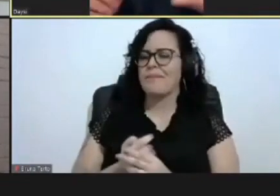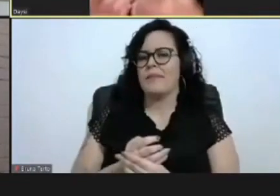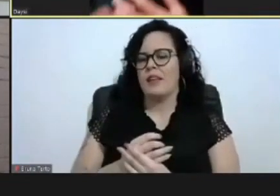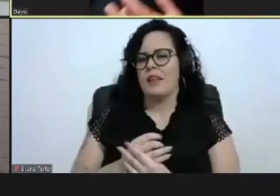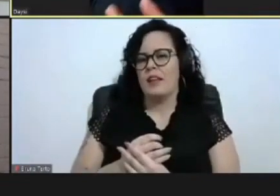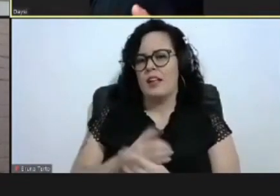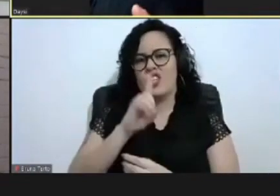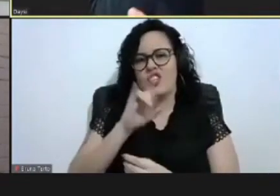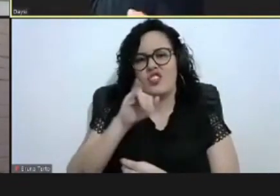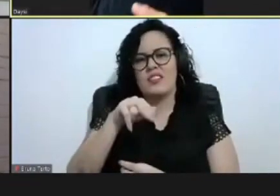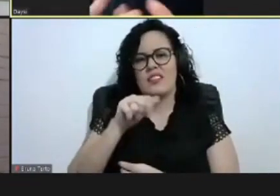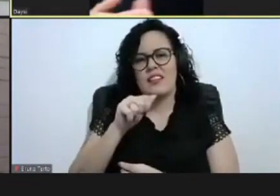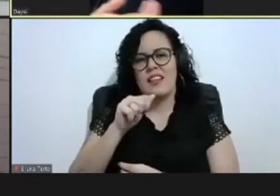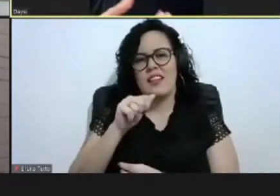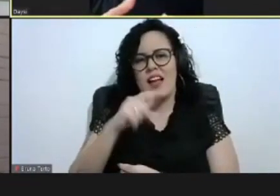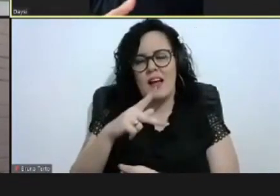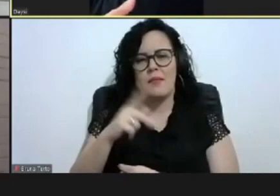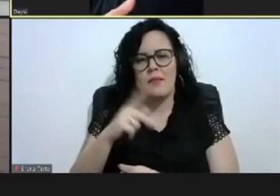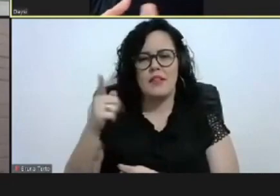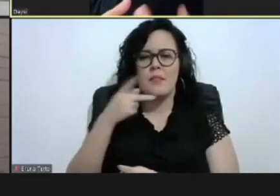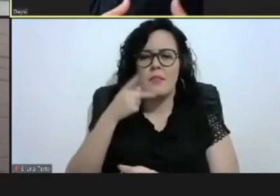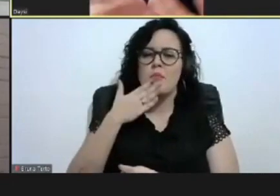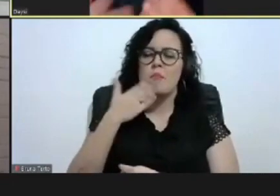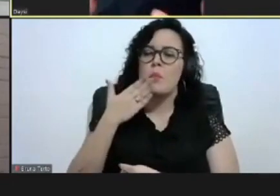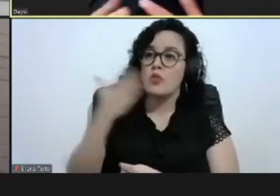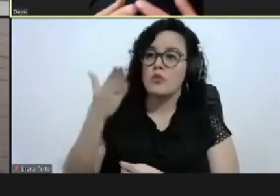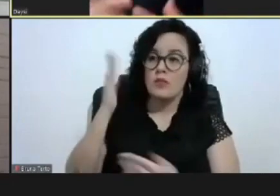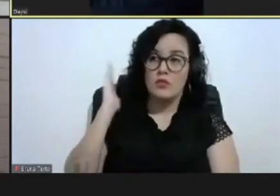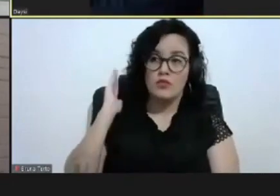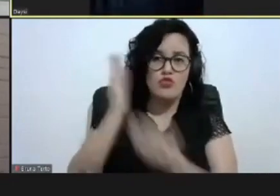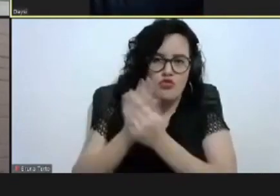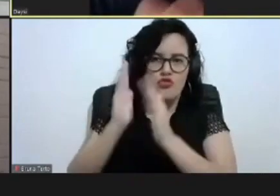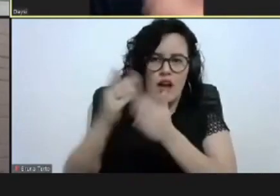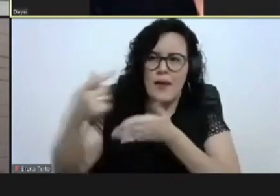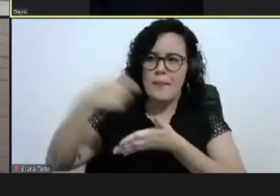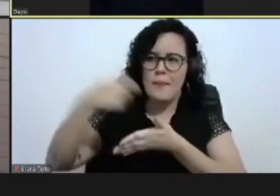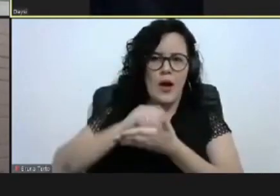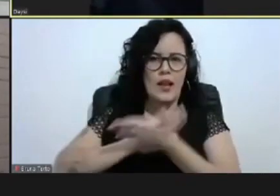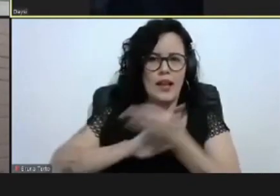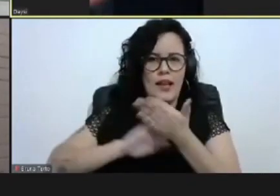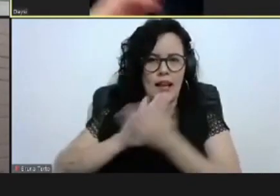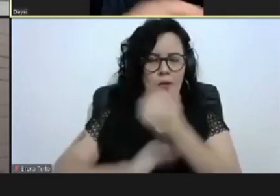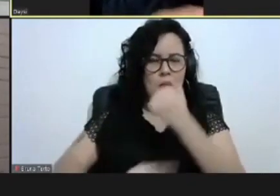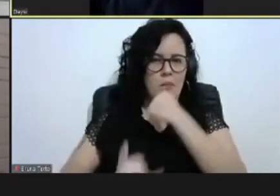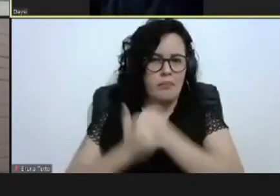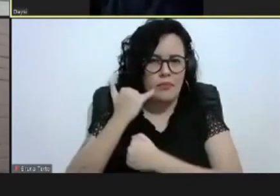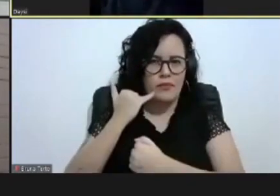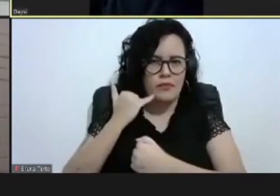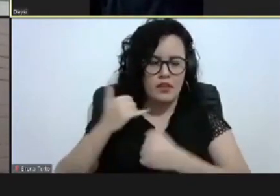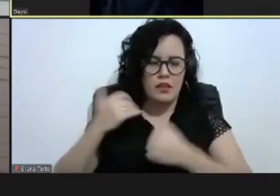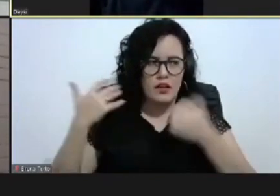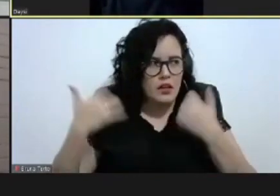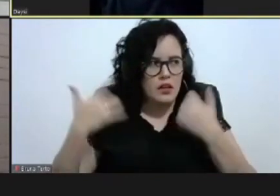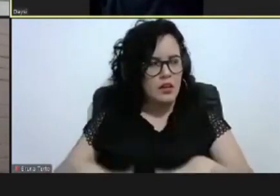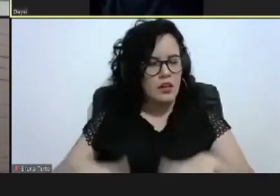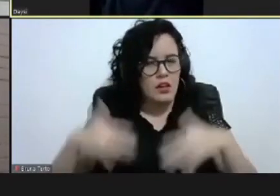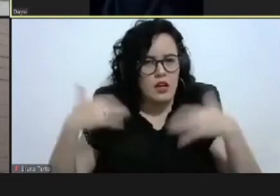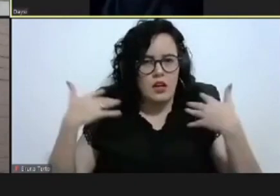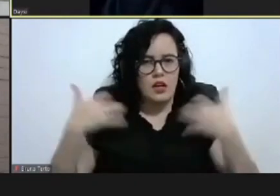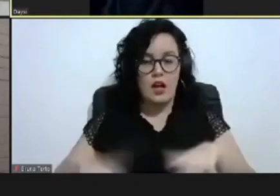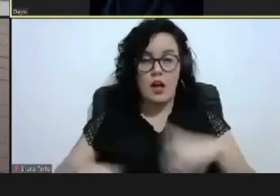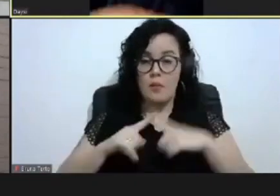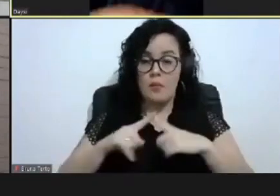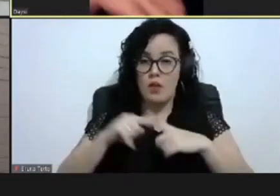pediu recuperação judicial, não pagou. Então, a gente ficou na mão, porque o Brasil